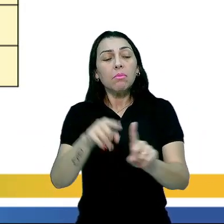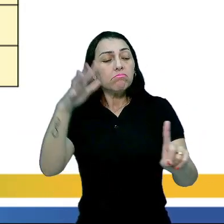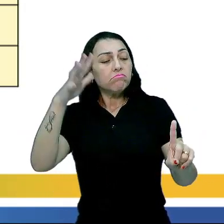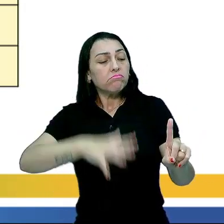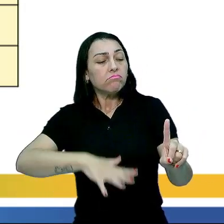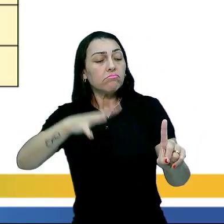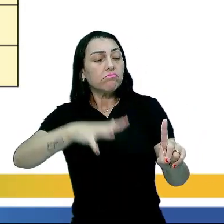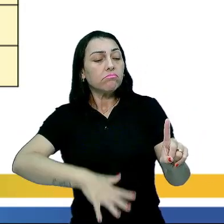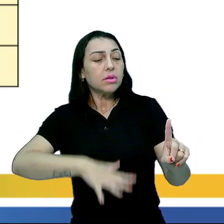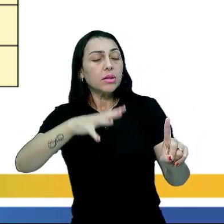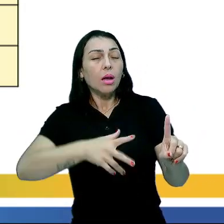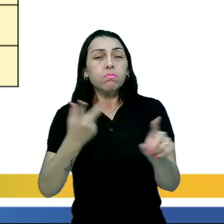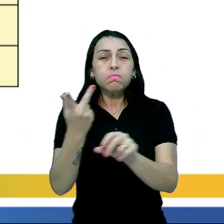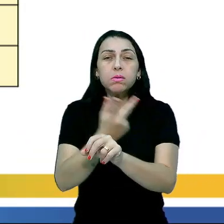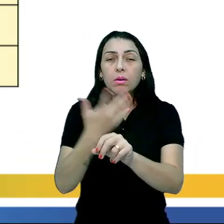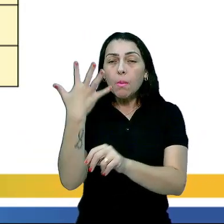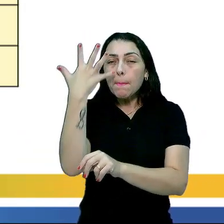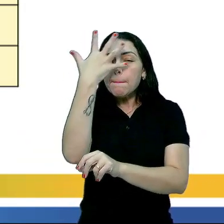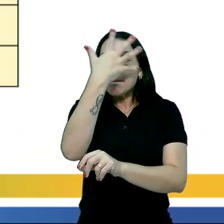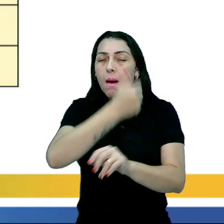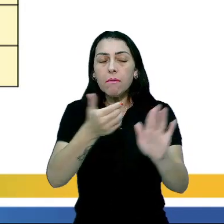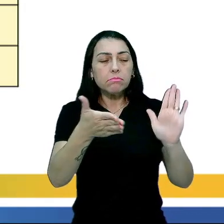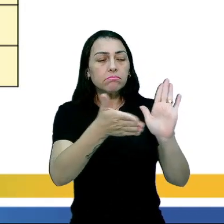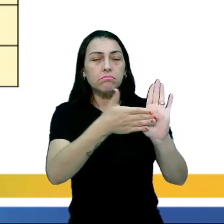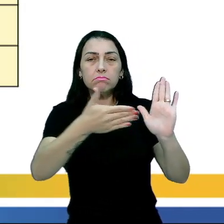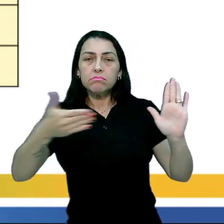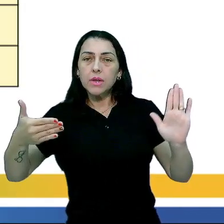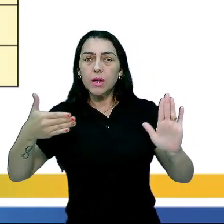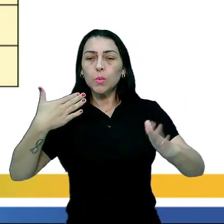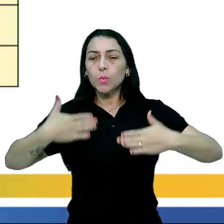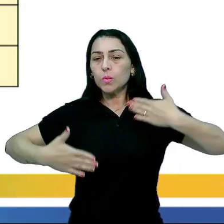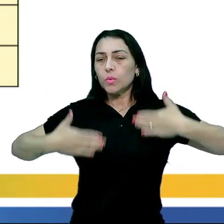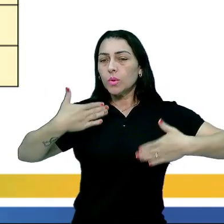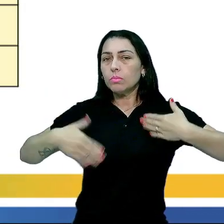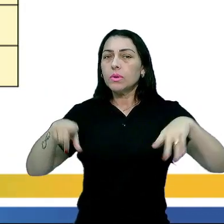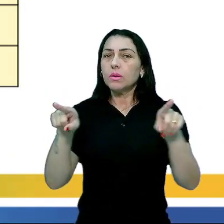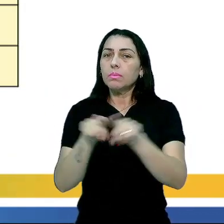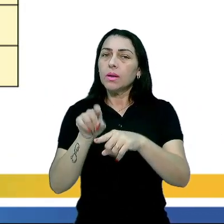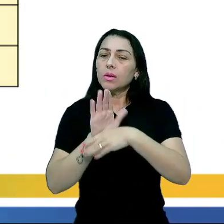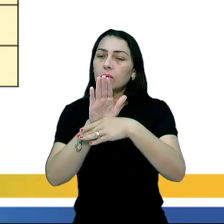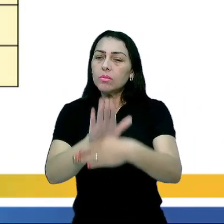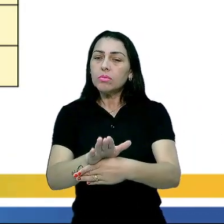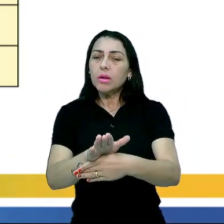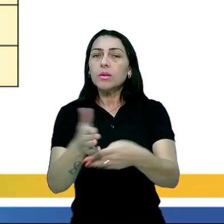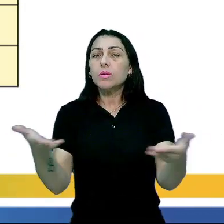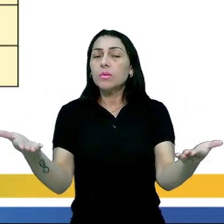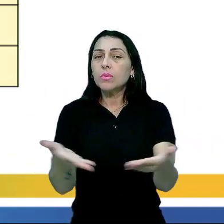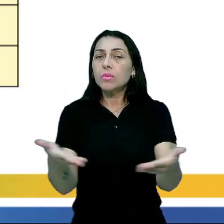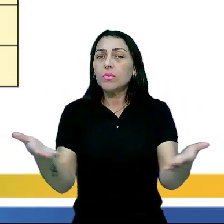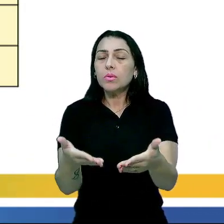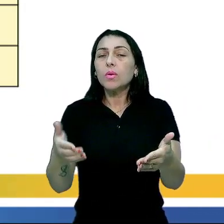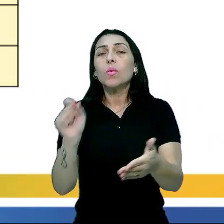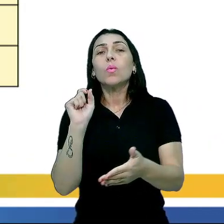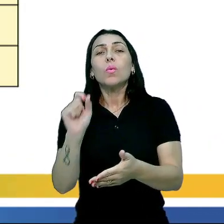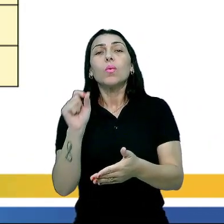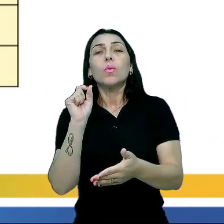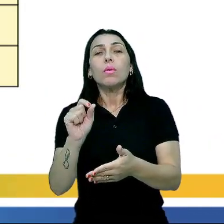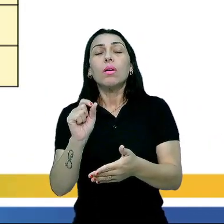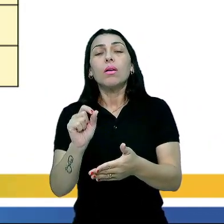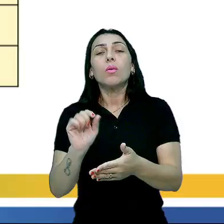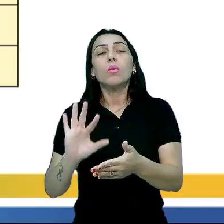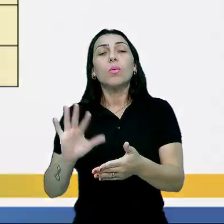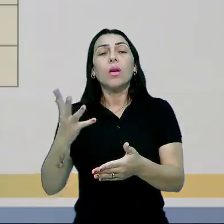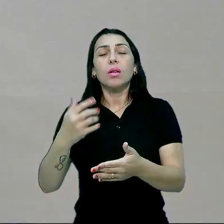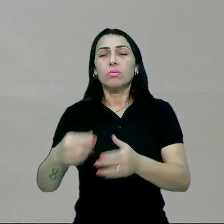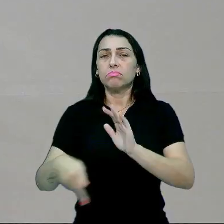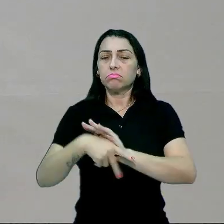belo, está relacionado com o estético. E isso tem ajudado muito hoje a promover o espetáculo